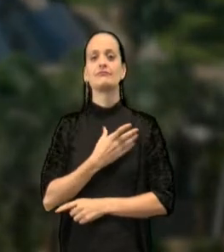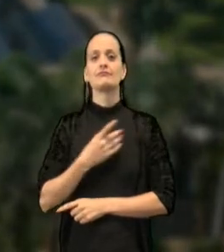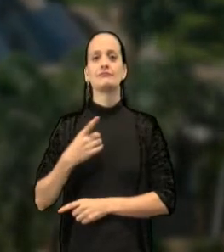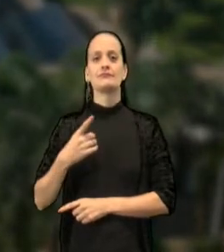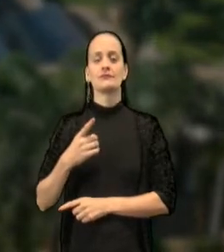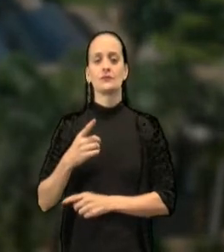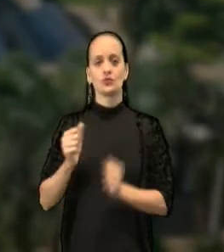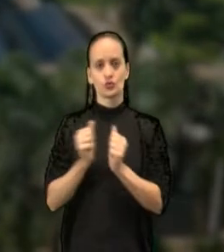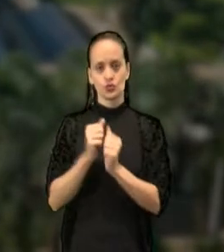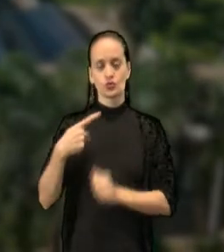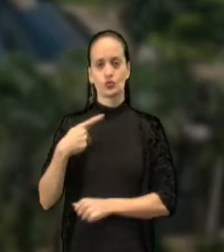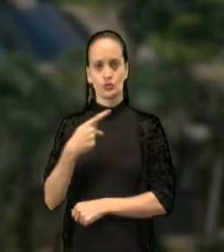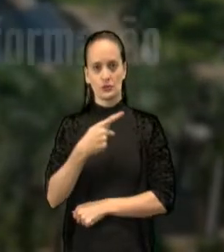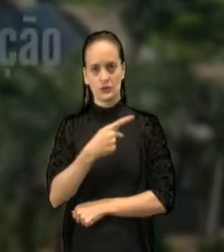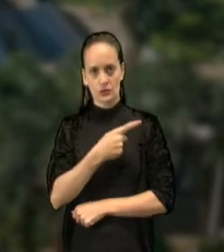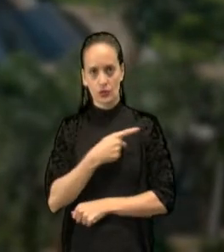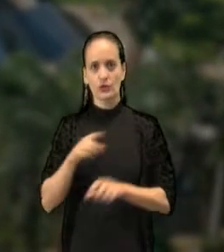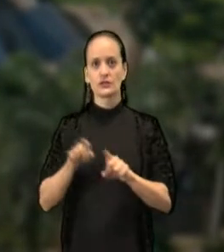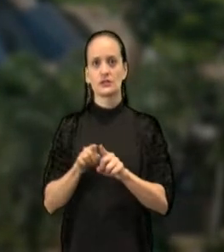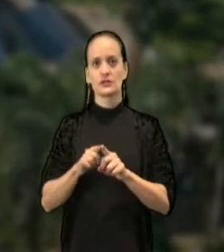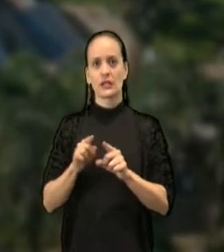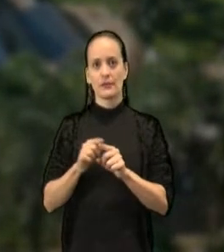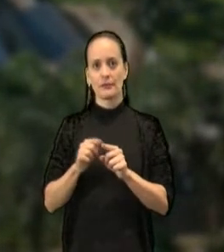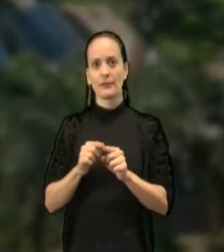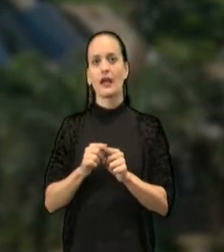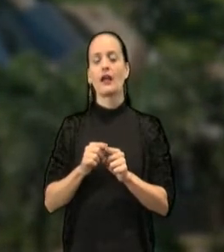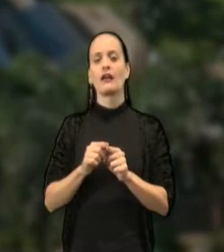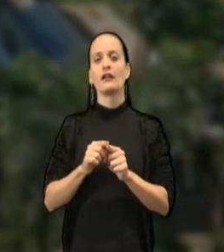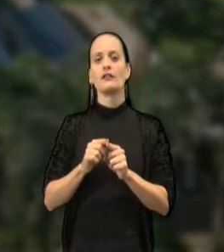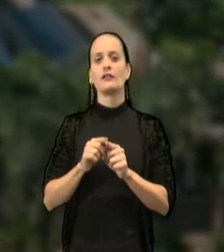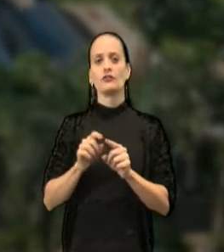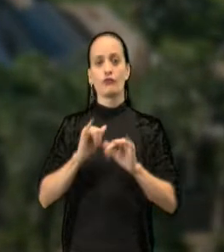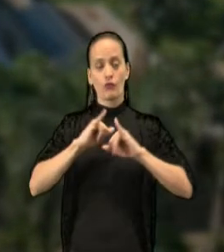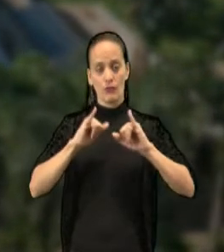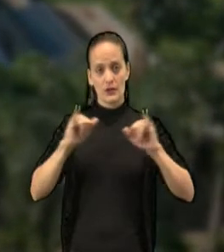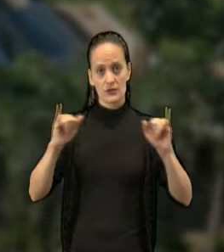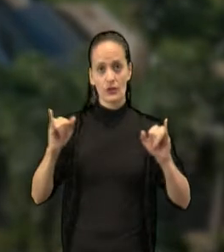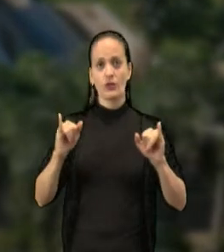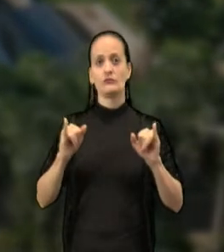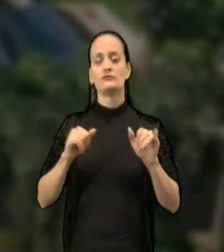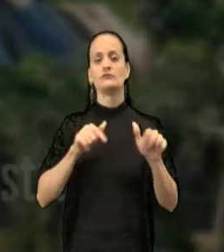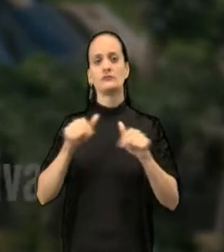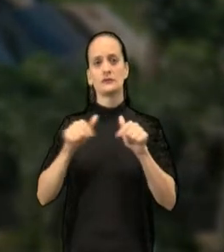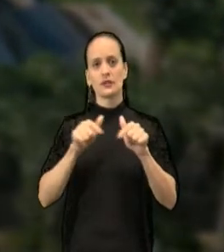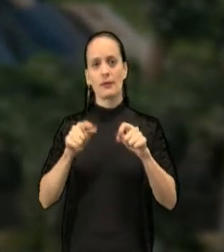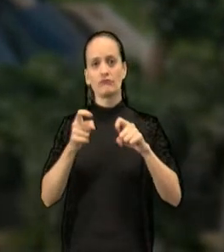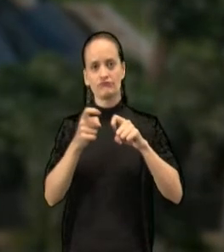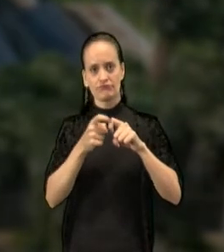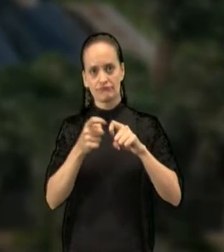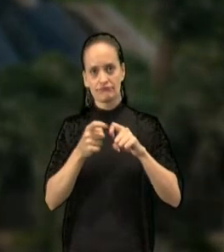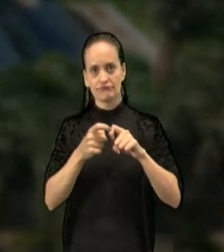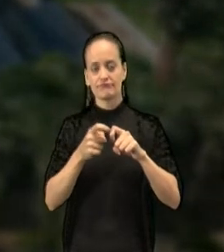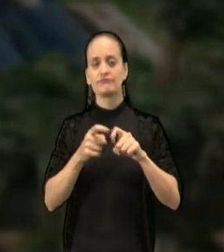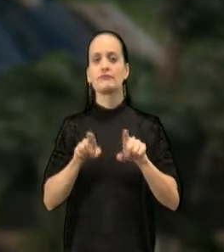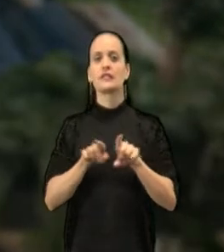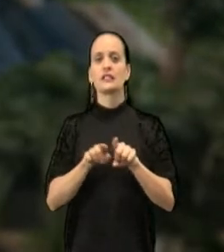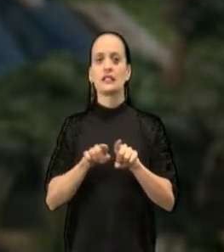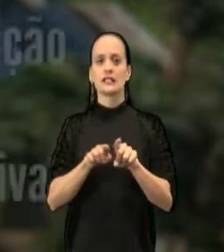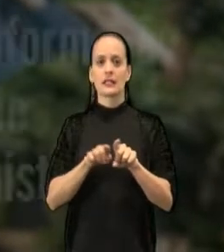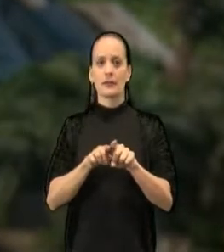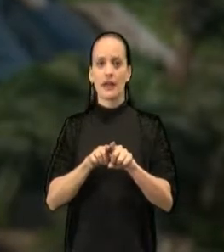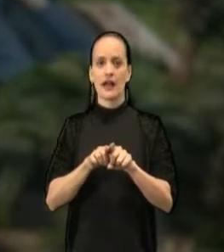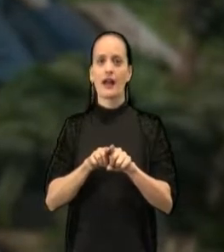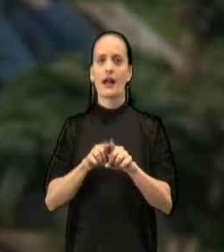Diaconal, Assessoria Jurídica, Ministério de Informação, Serviço de Saúde e Gerência